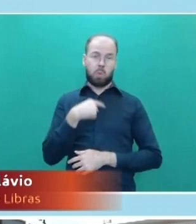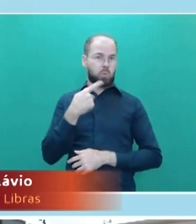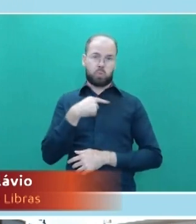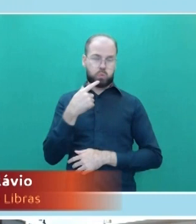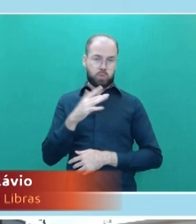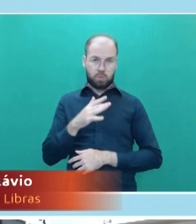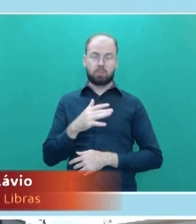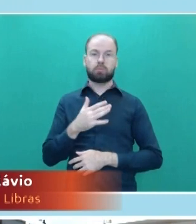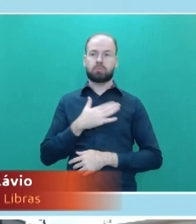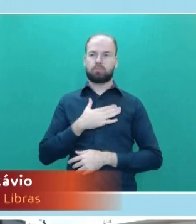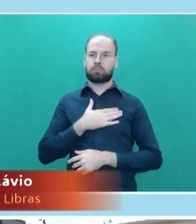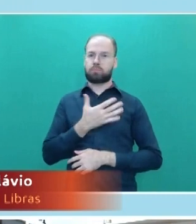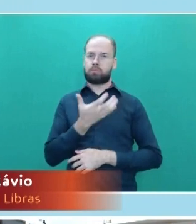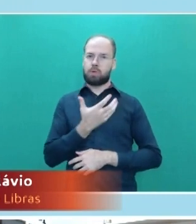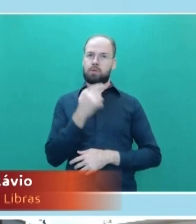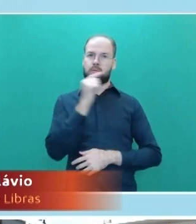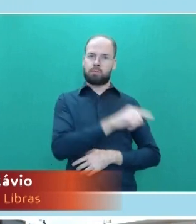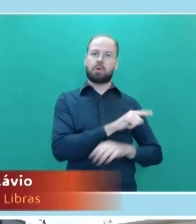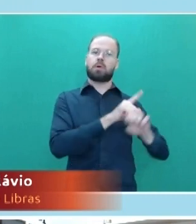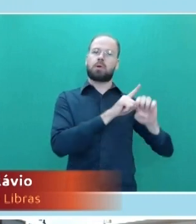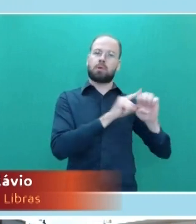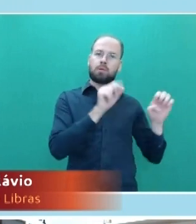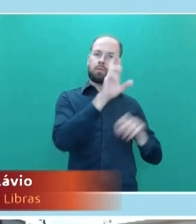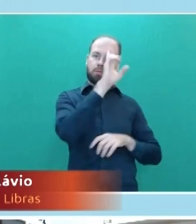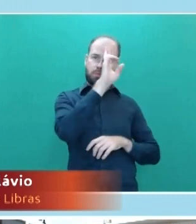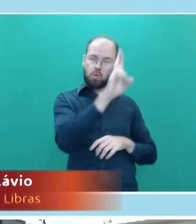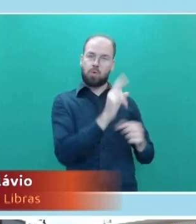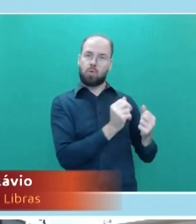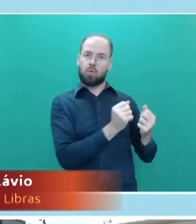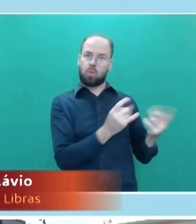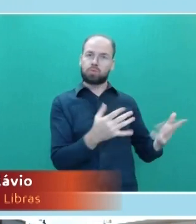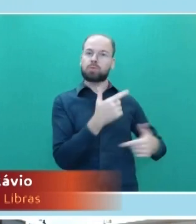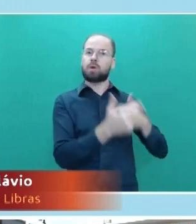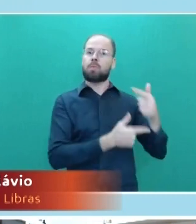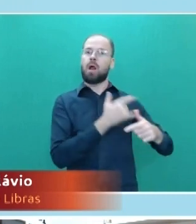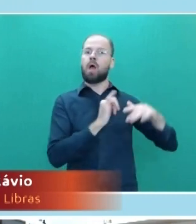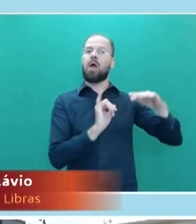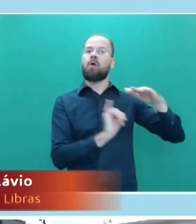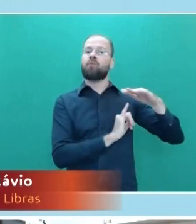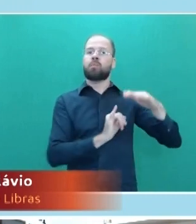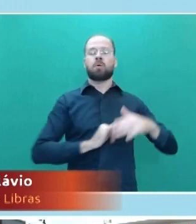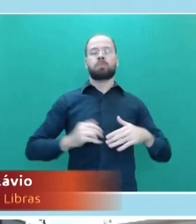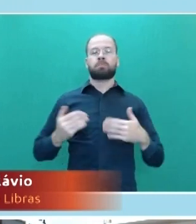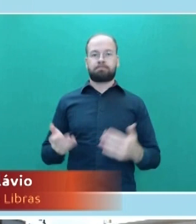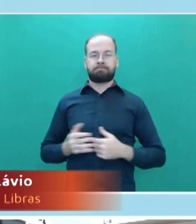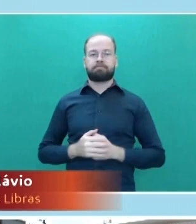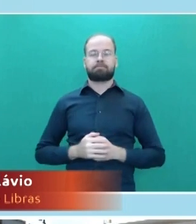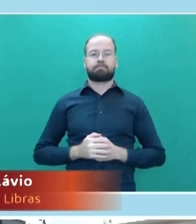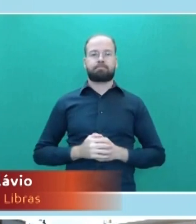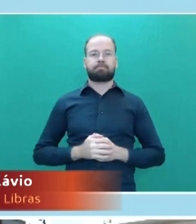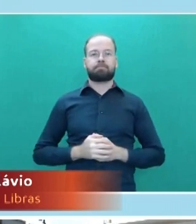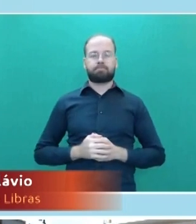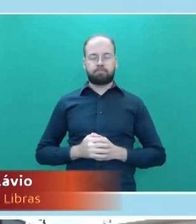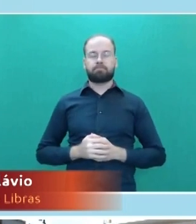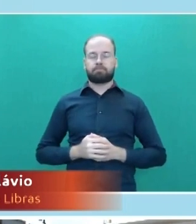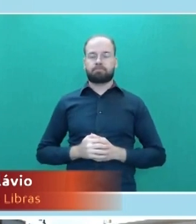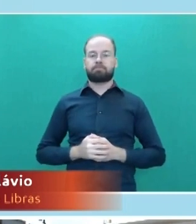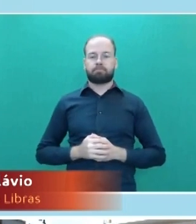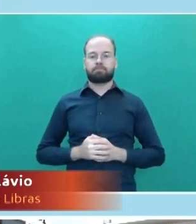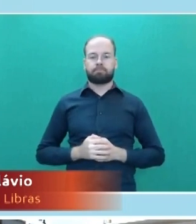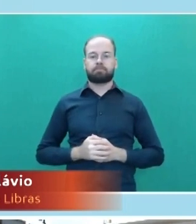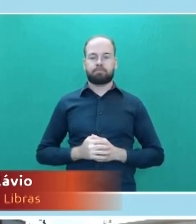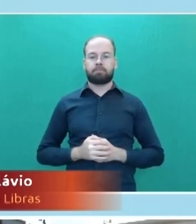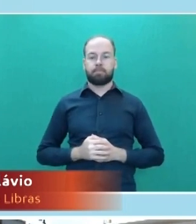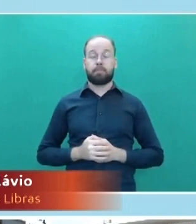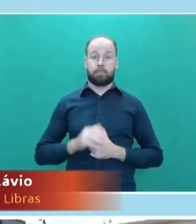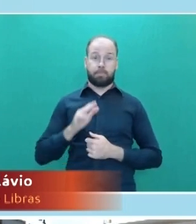ou ser levado a optar por um trabalho informal? Sim. Camila, olha, quando a gente fala